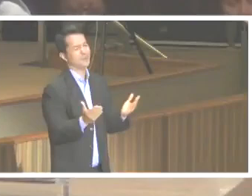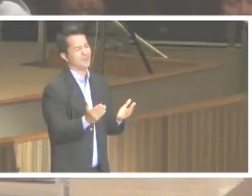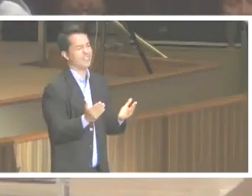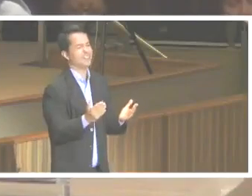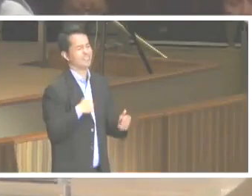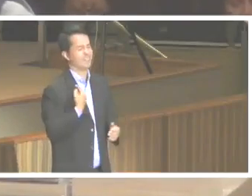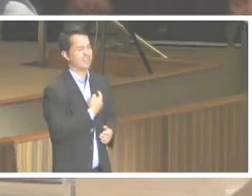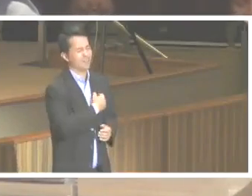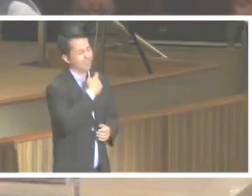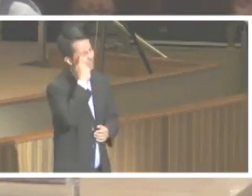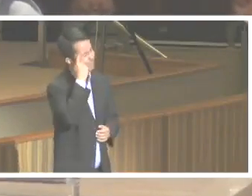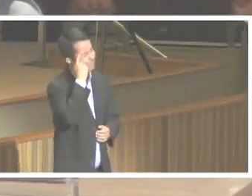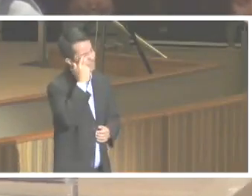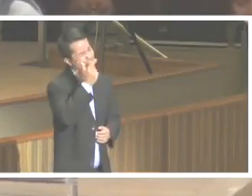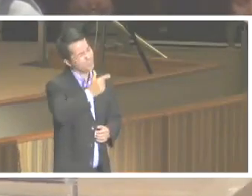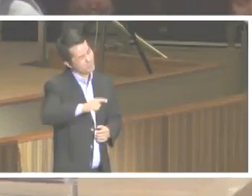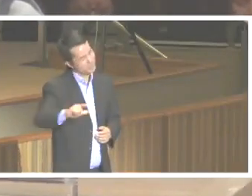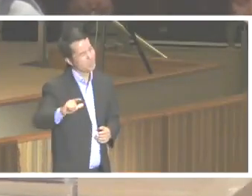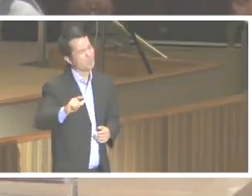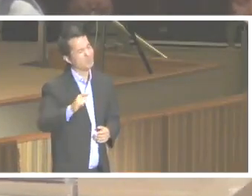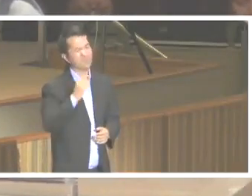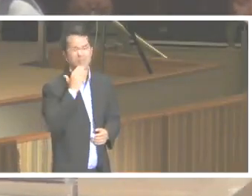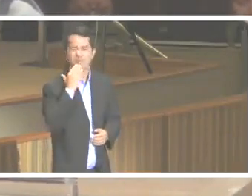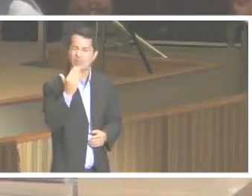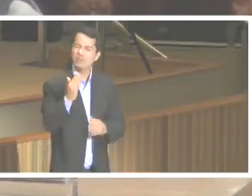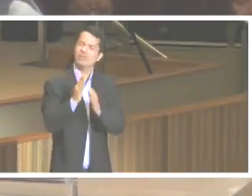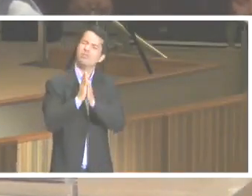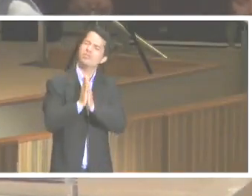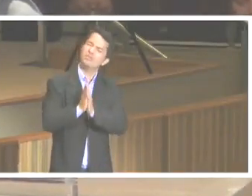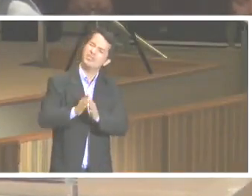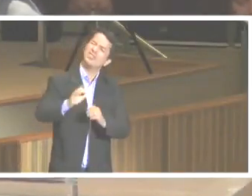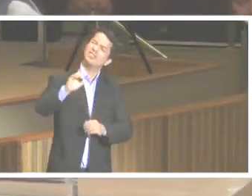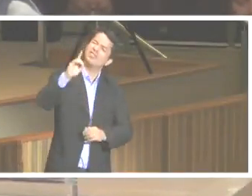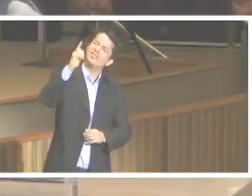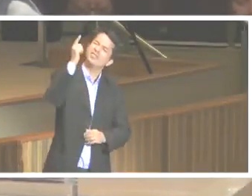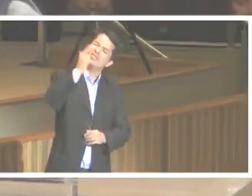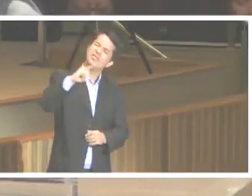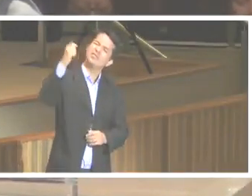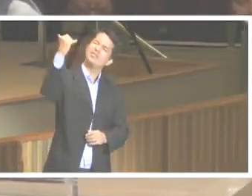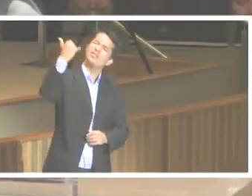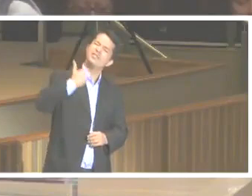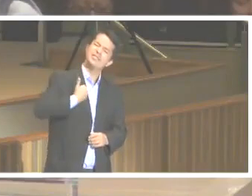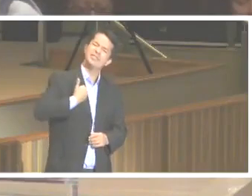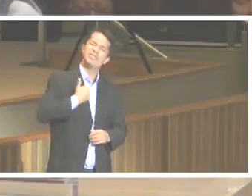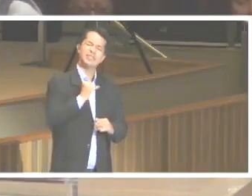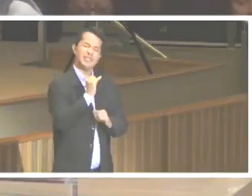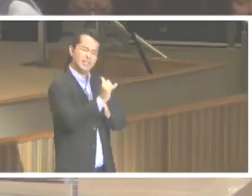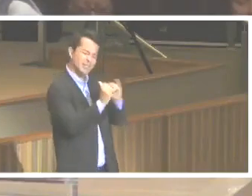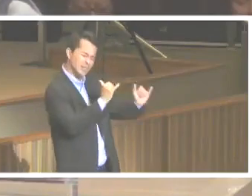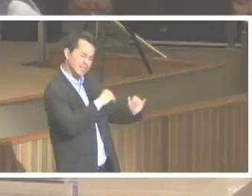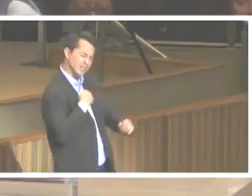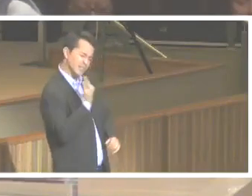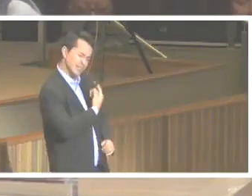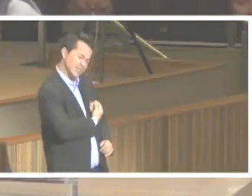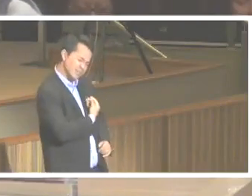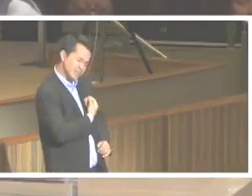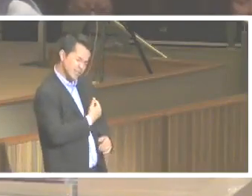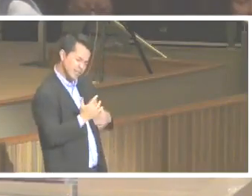vez visita no senhor fala conosco toca o nosso coração